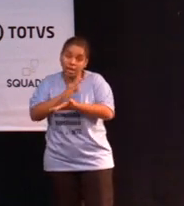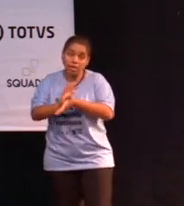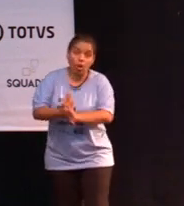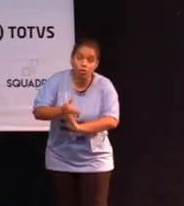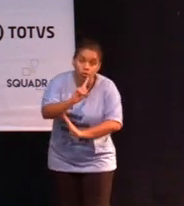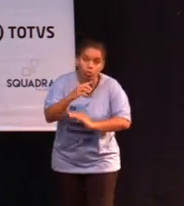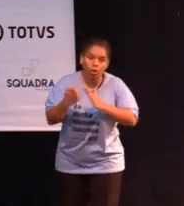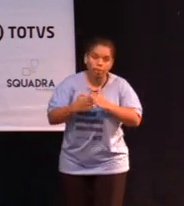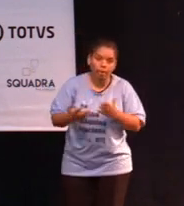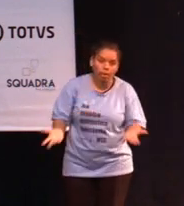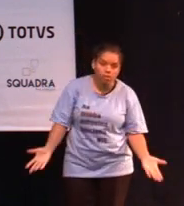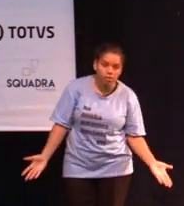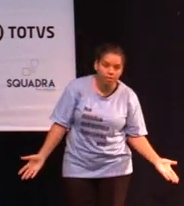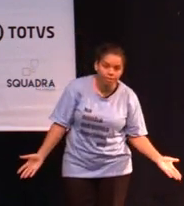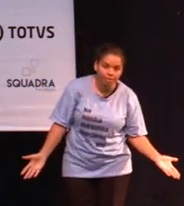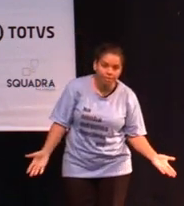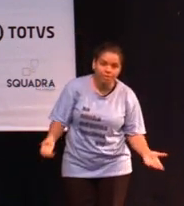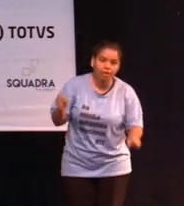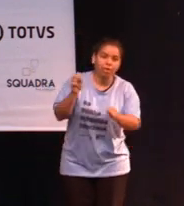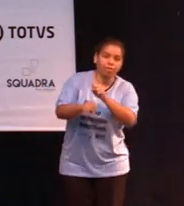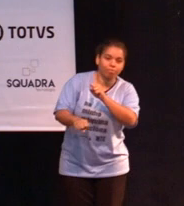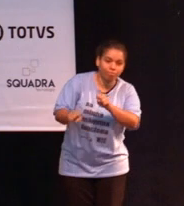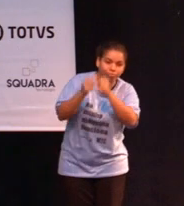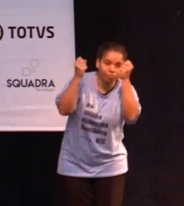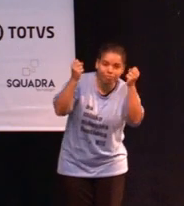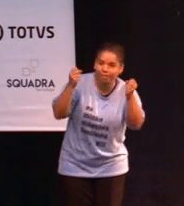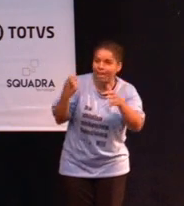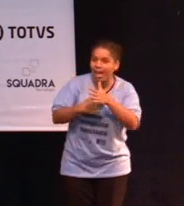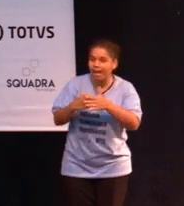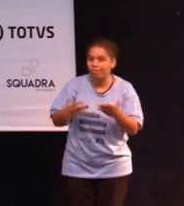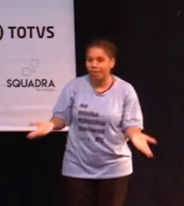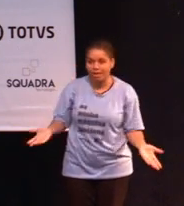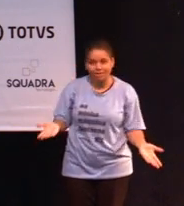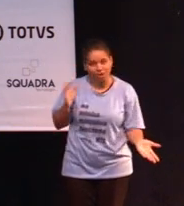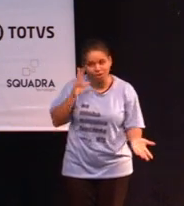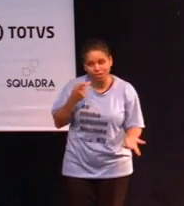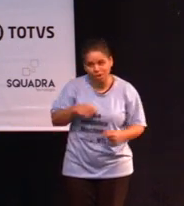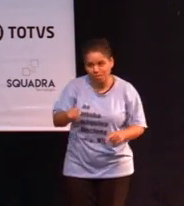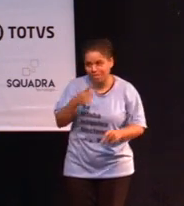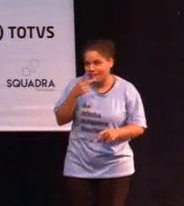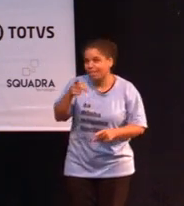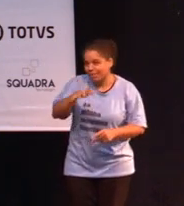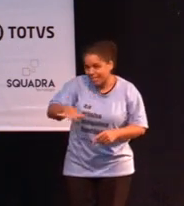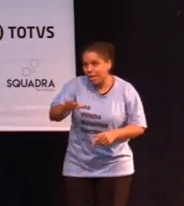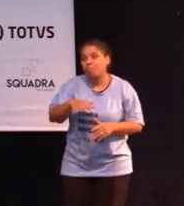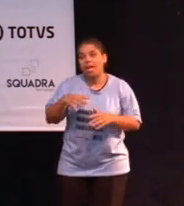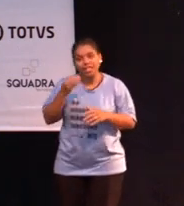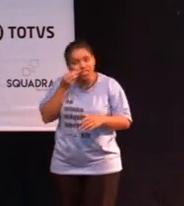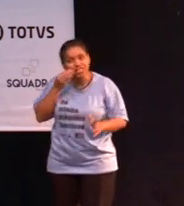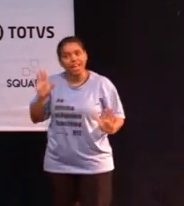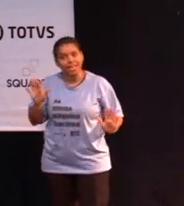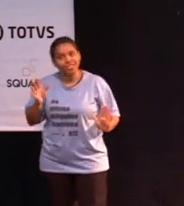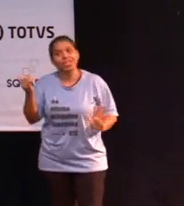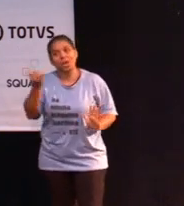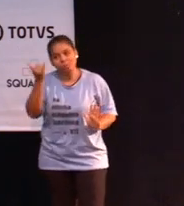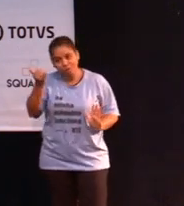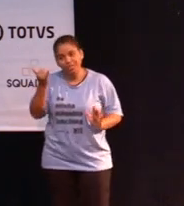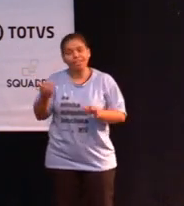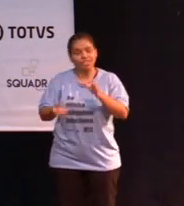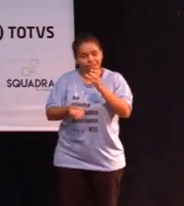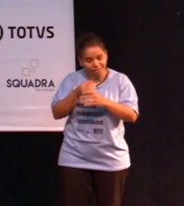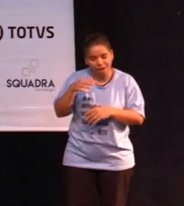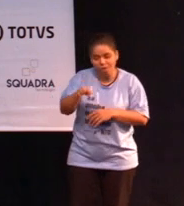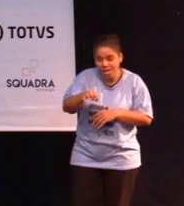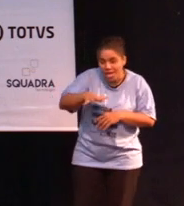empresa não acabe com o negócio acho que não preciso falar pra vocês um ambiente de teste então é importante criar um ambiente